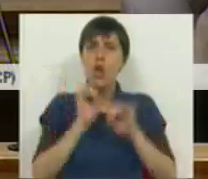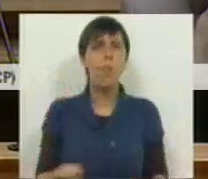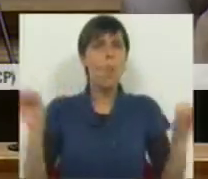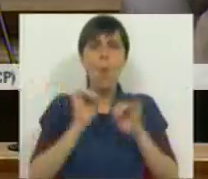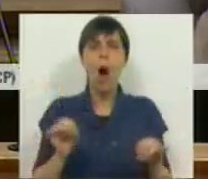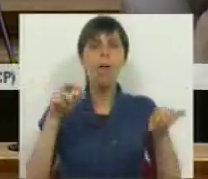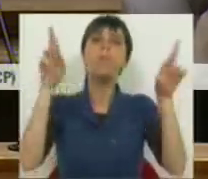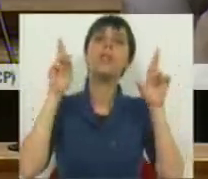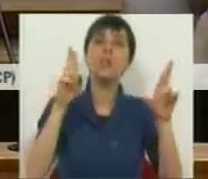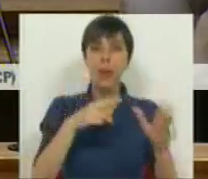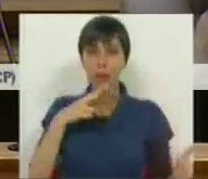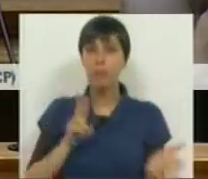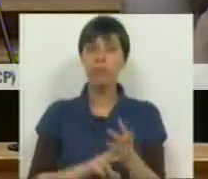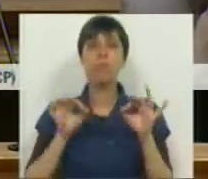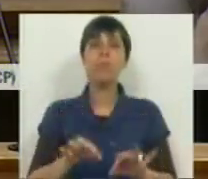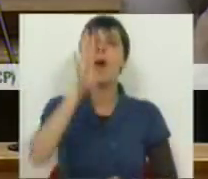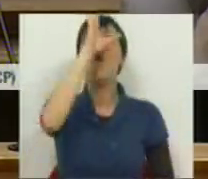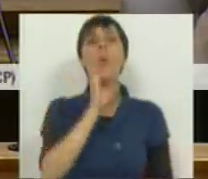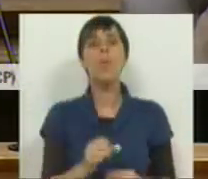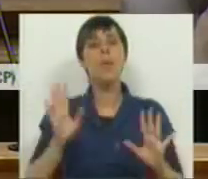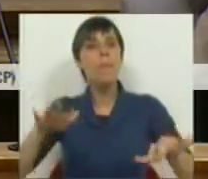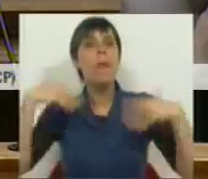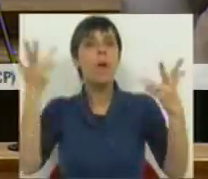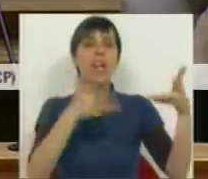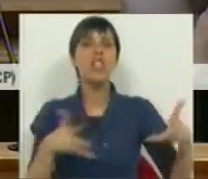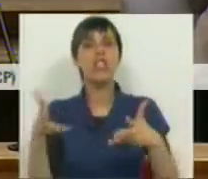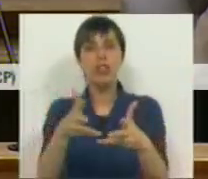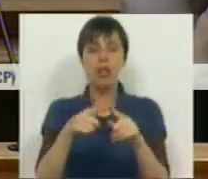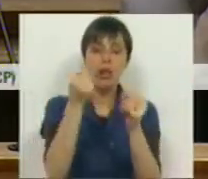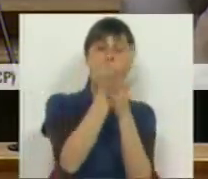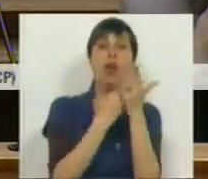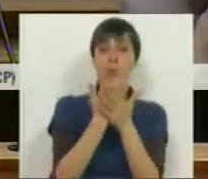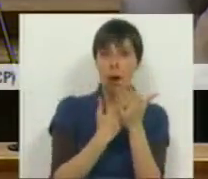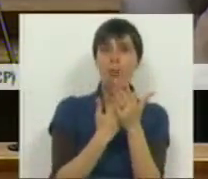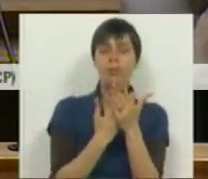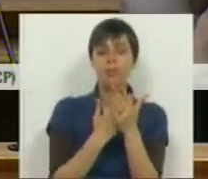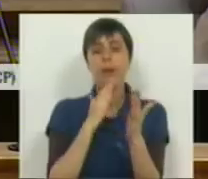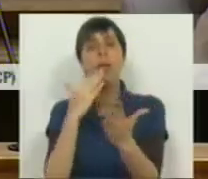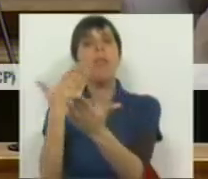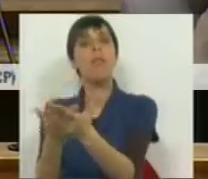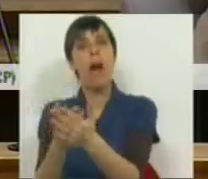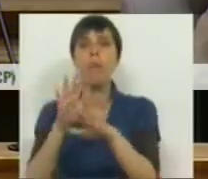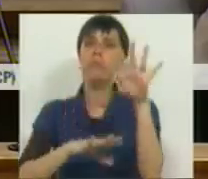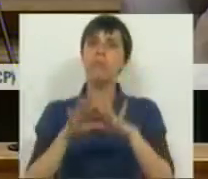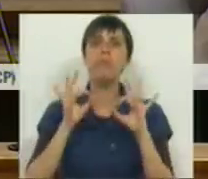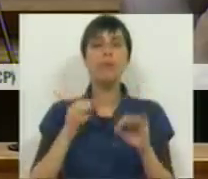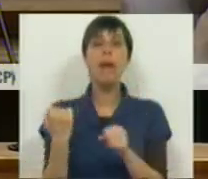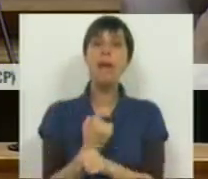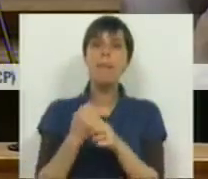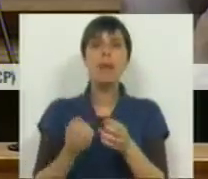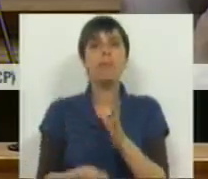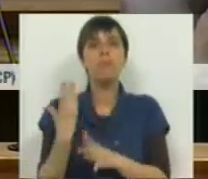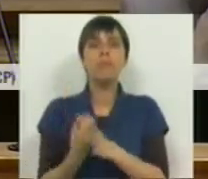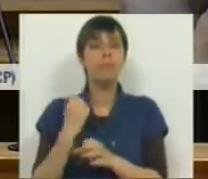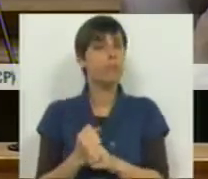nenhuma esperança de que este Governo tenha qualquer estratégia económica que permita fazer emprego,